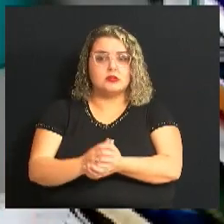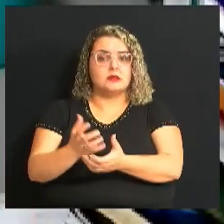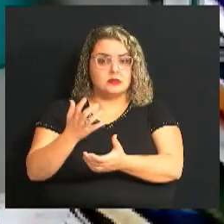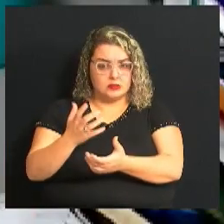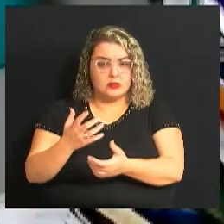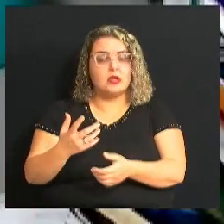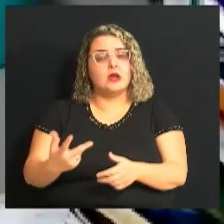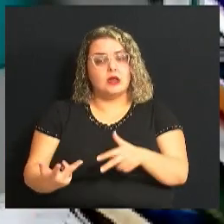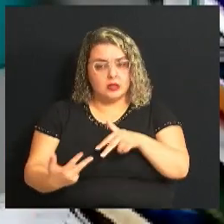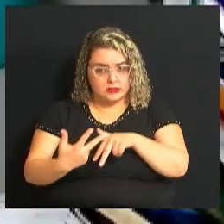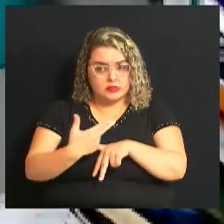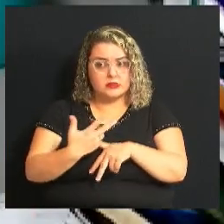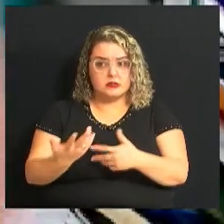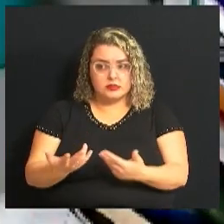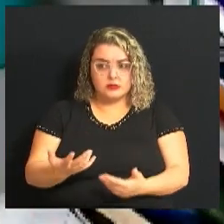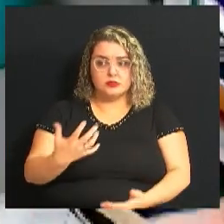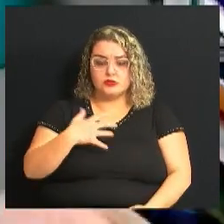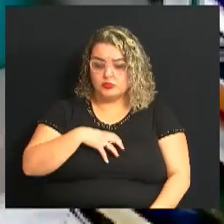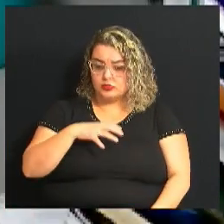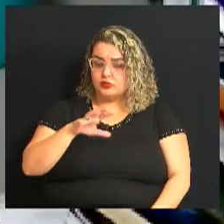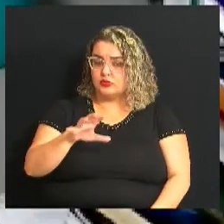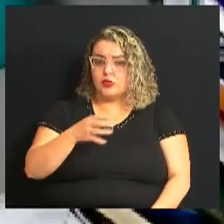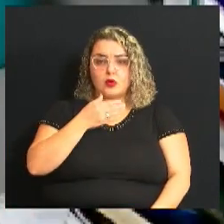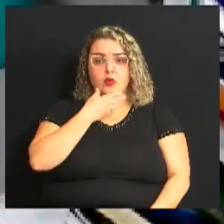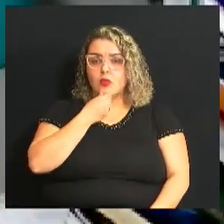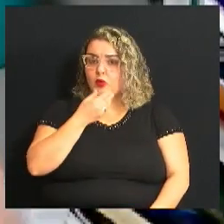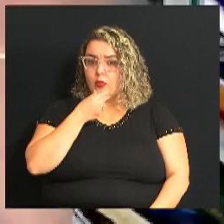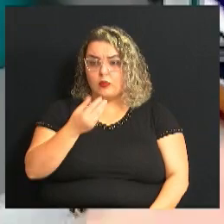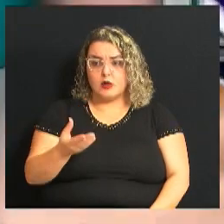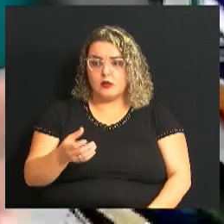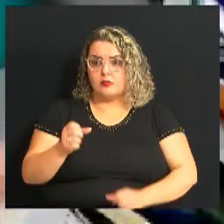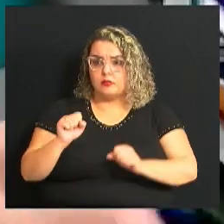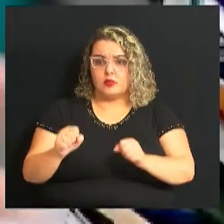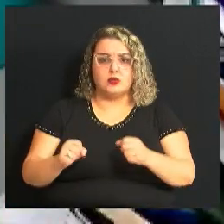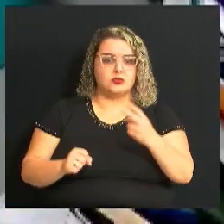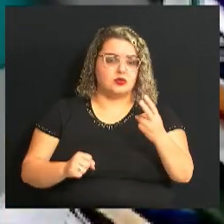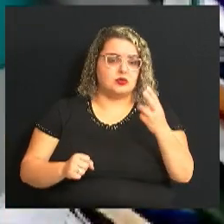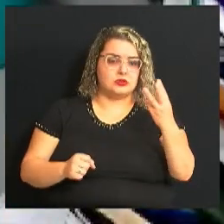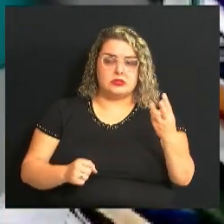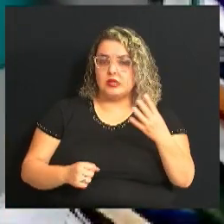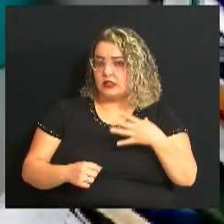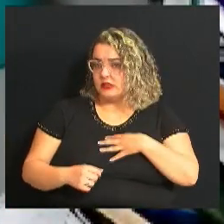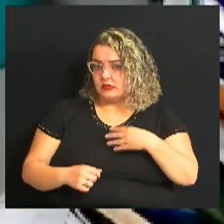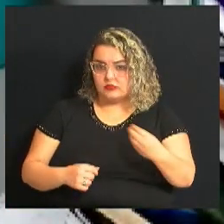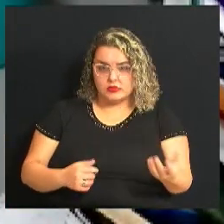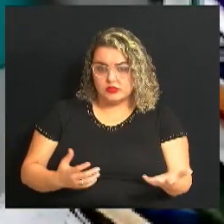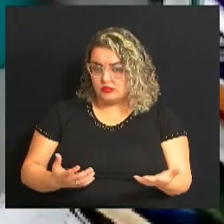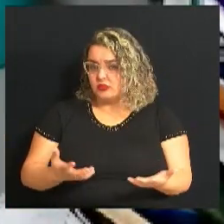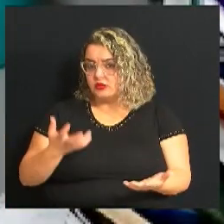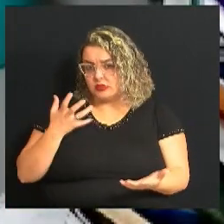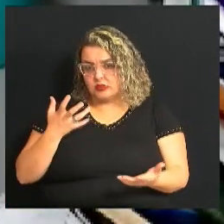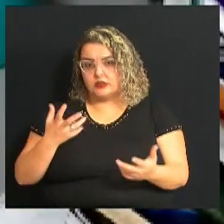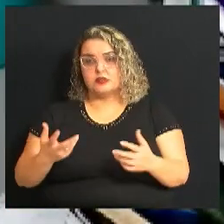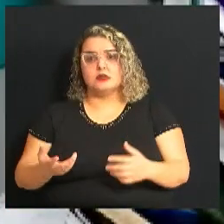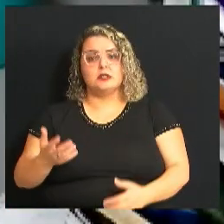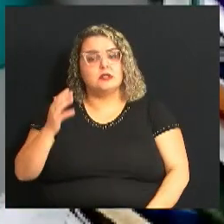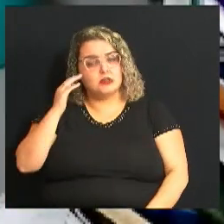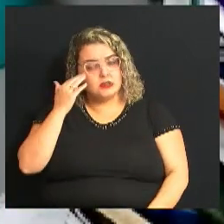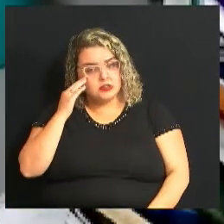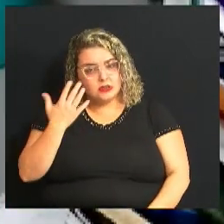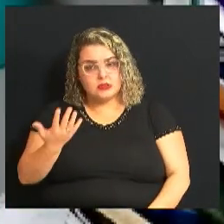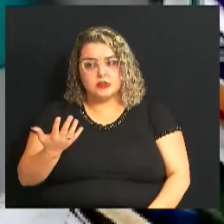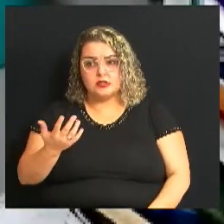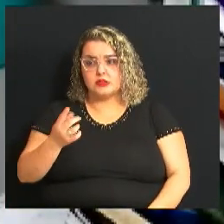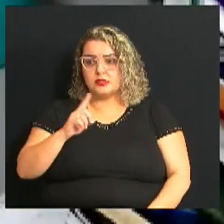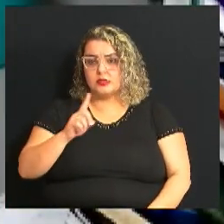procedimento. Da mesma forma, o homem, né? Ele pode ter 2, 3 filhos ali e ele já entende que não é mais